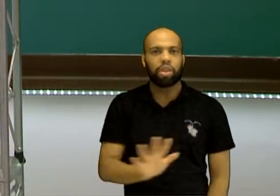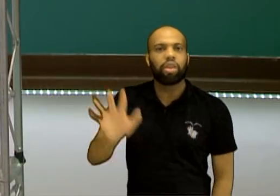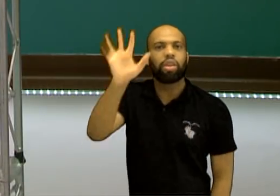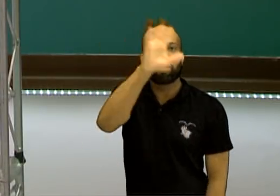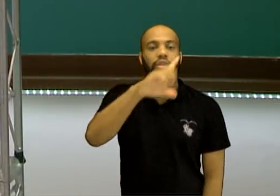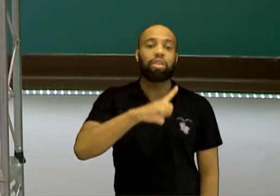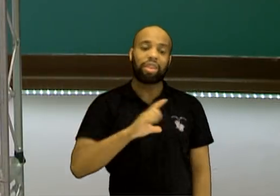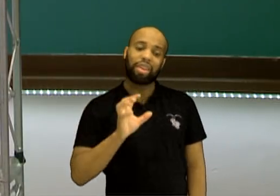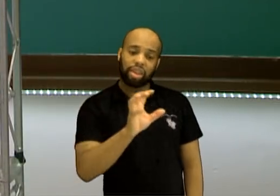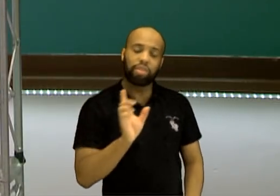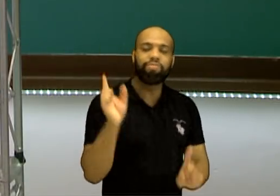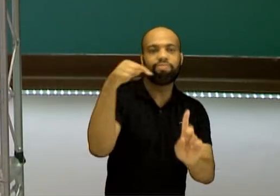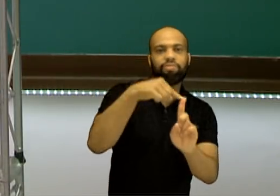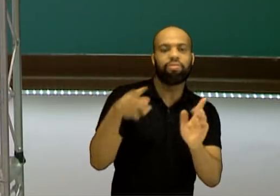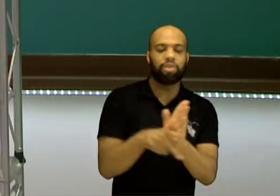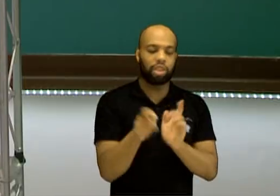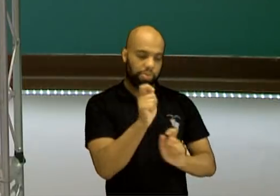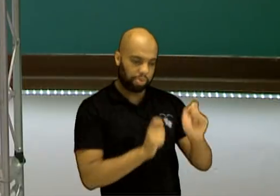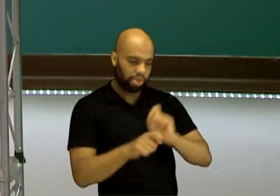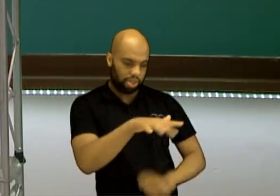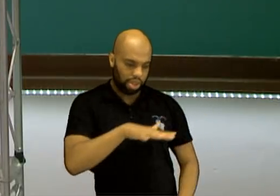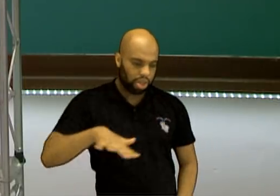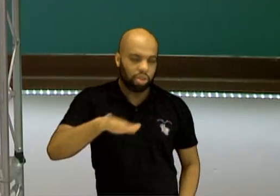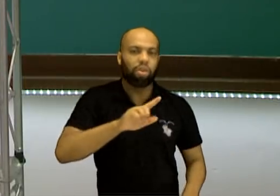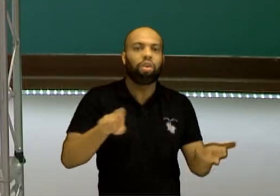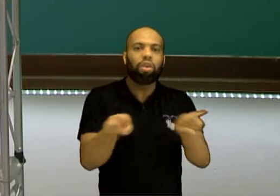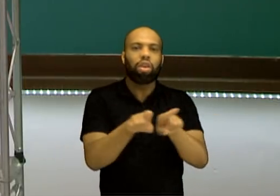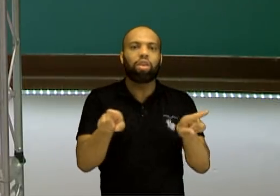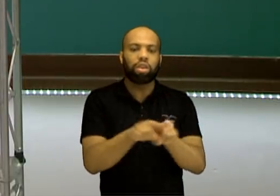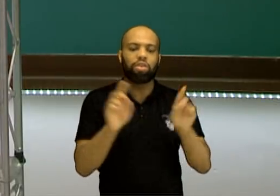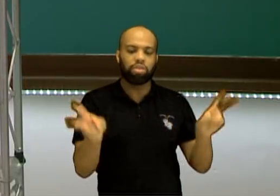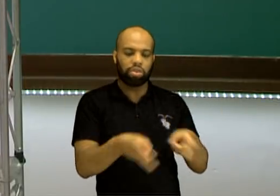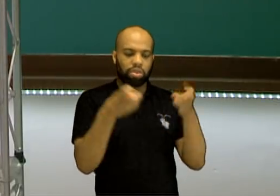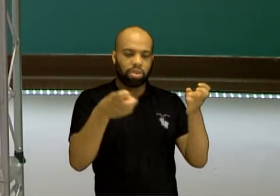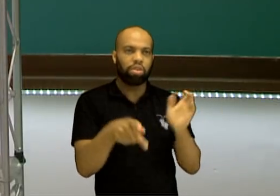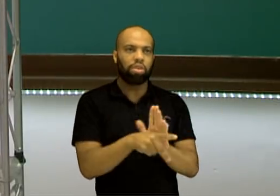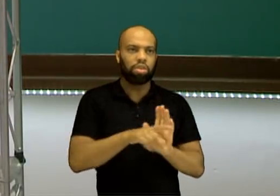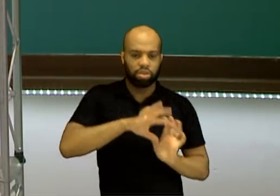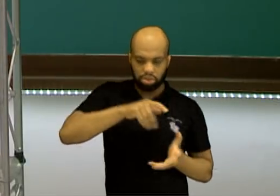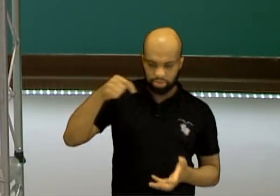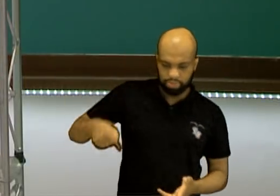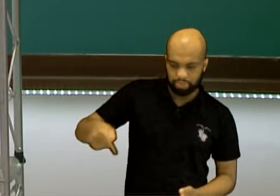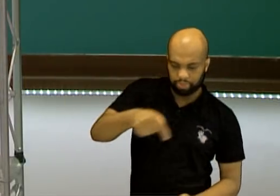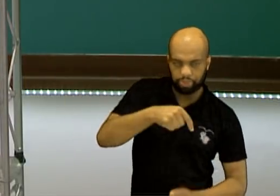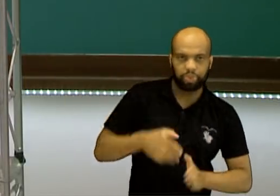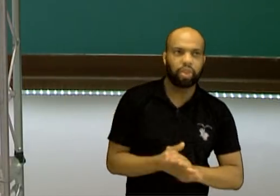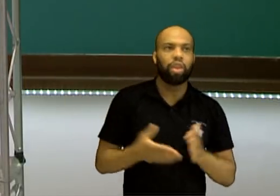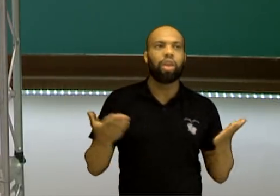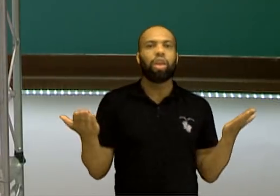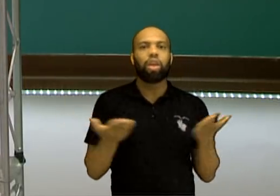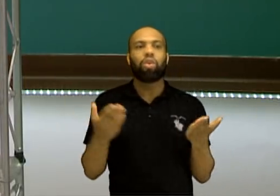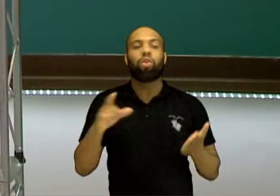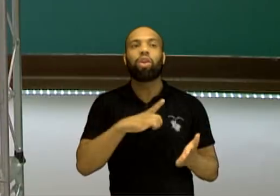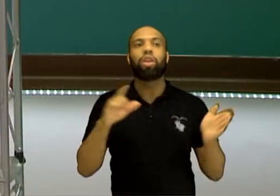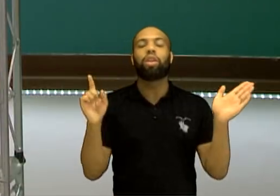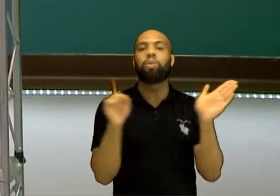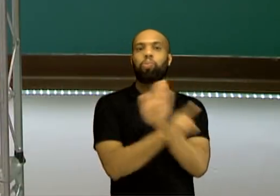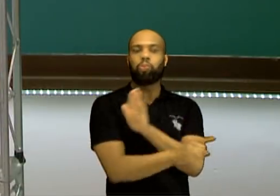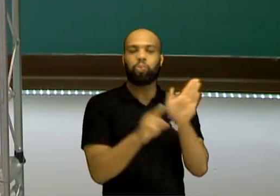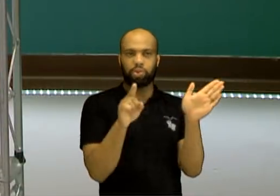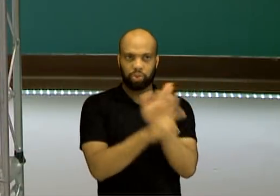administração do território e a sua figura, o seu reconhecimento no cenário mundial. Vamos ao nosso primeiro